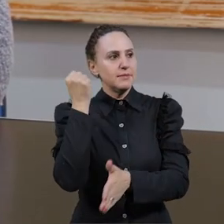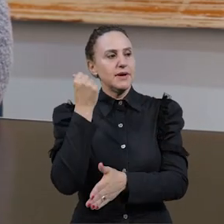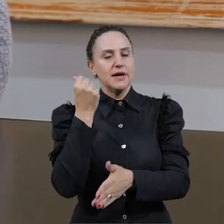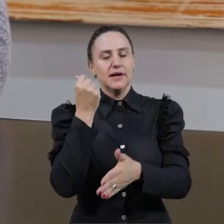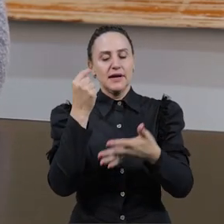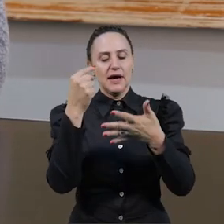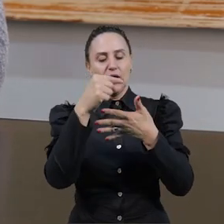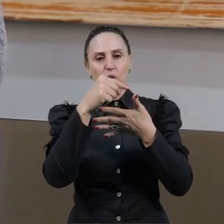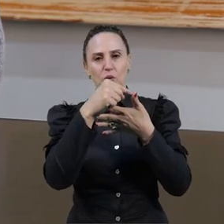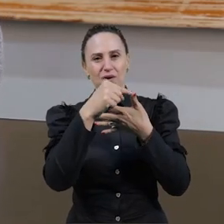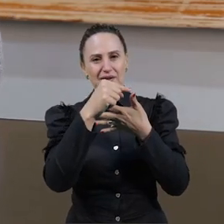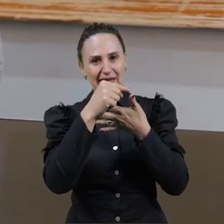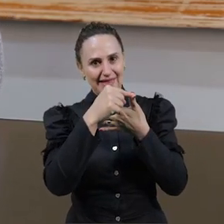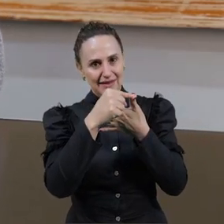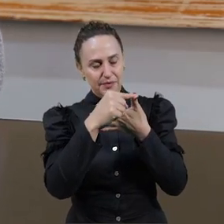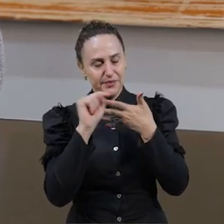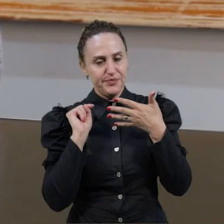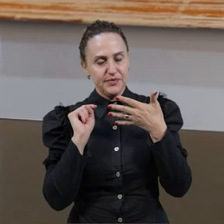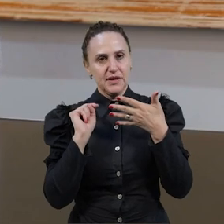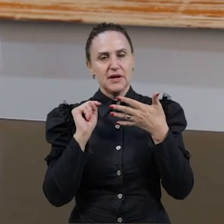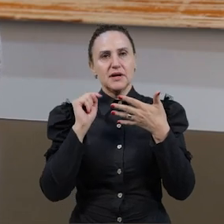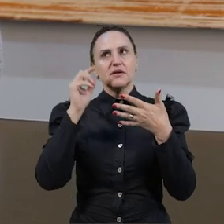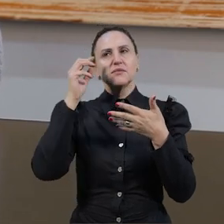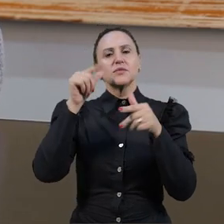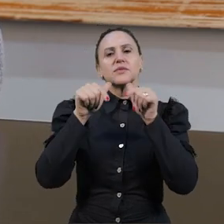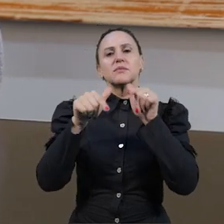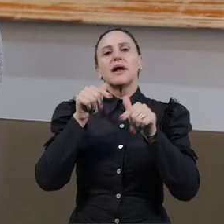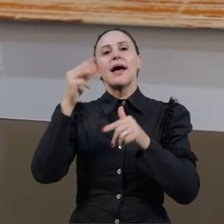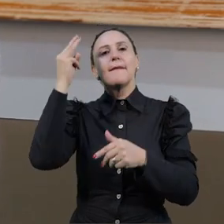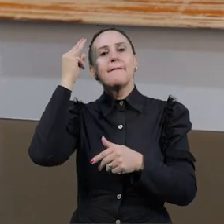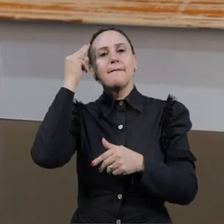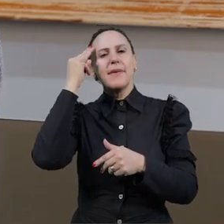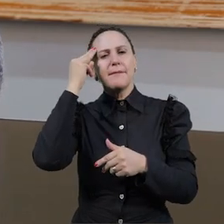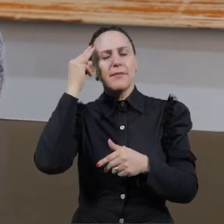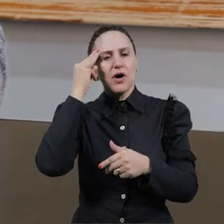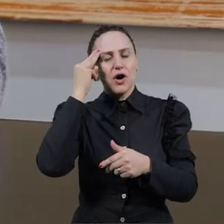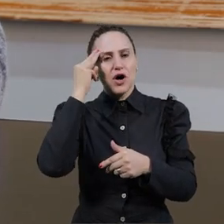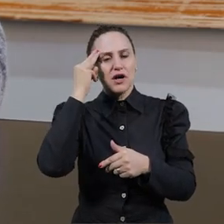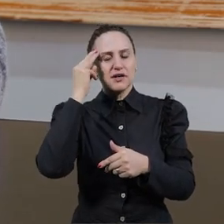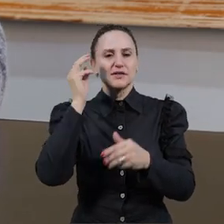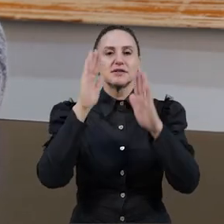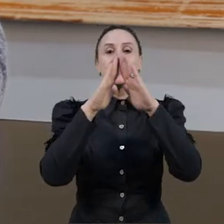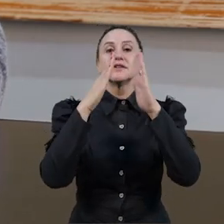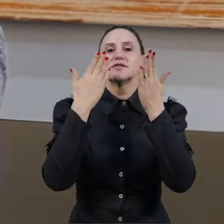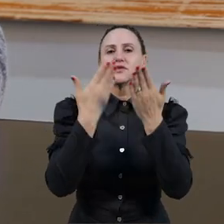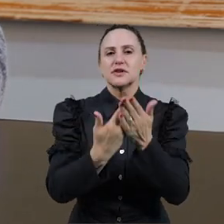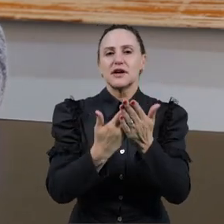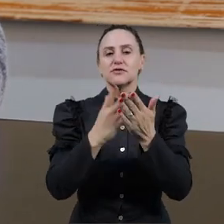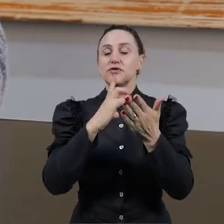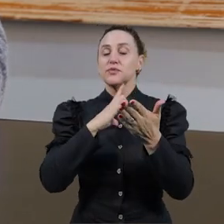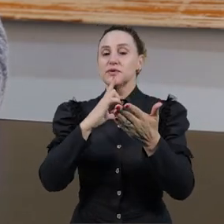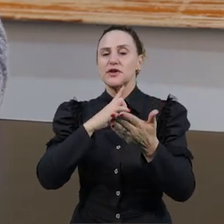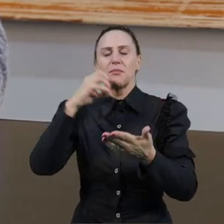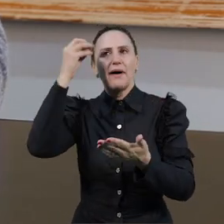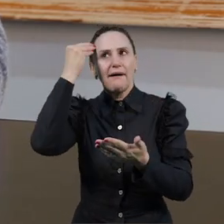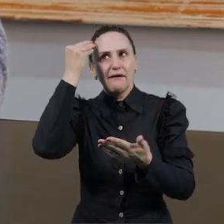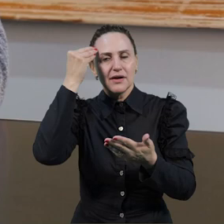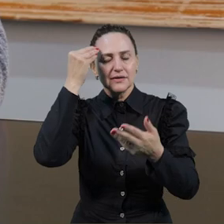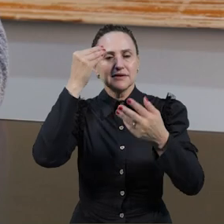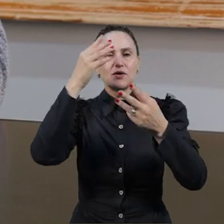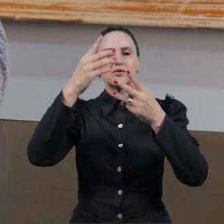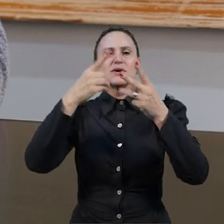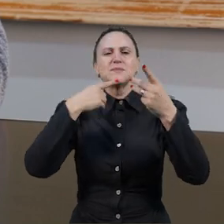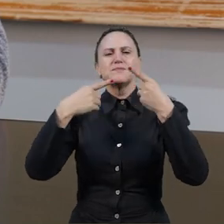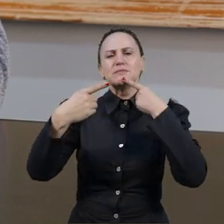trabalhar a História e a Geografia, Memórias e Realidades Escolares. E aqui nós vamos ter uma reflexão, uma discussão